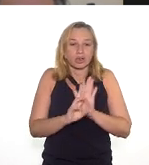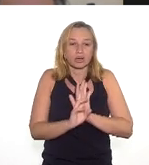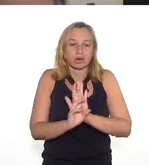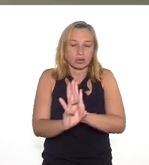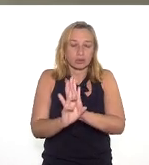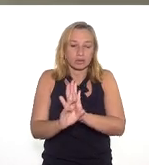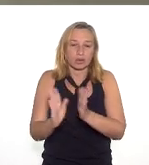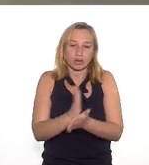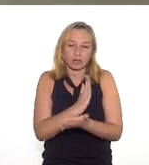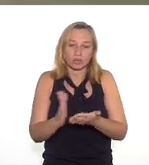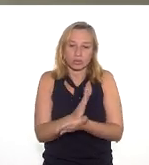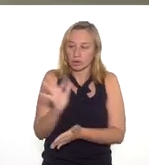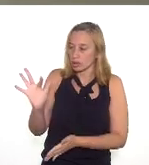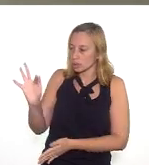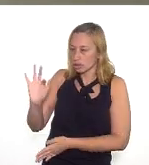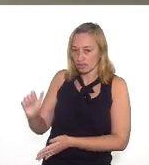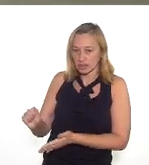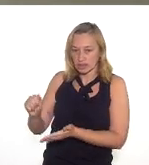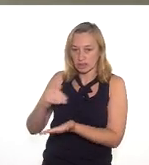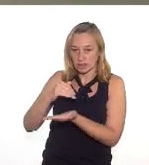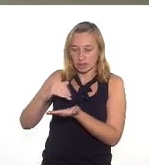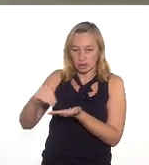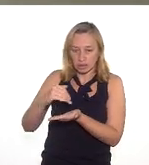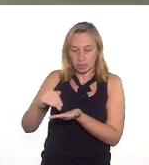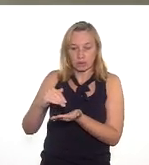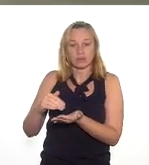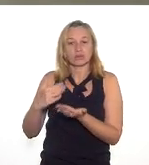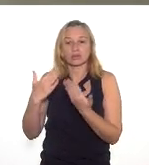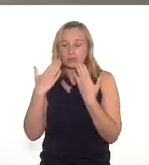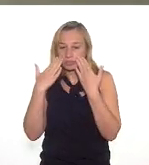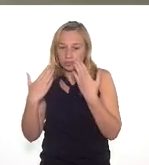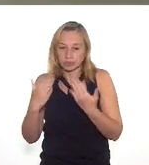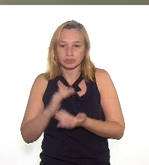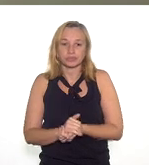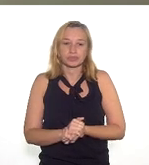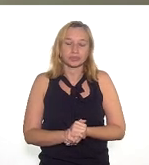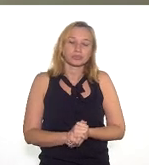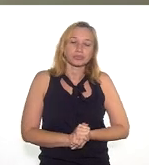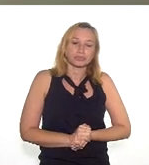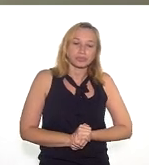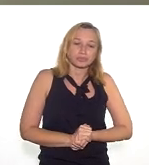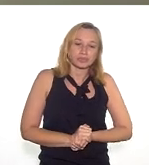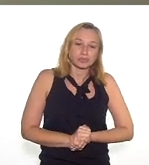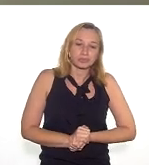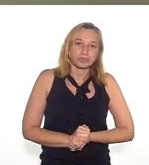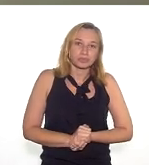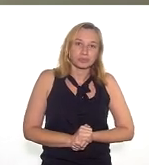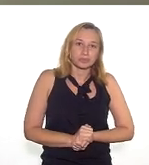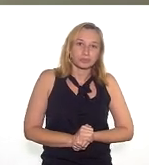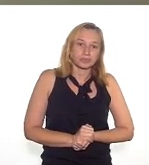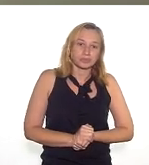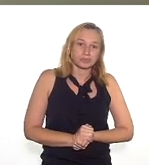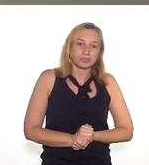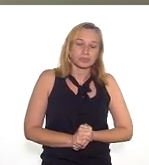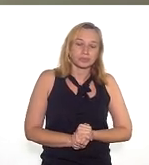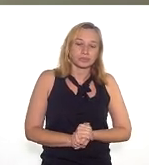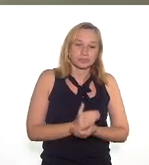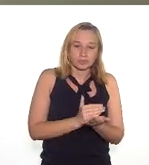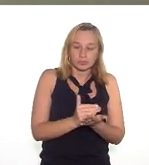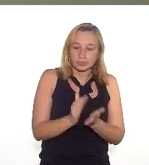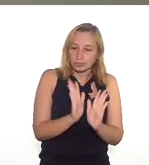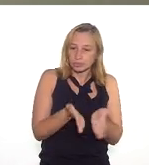da Fazenda, que seja o doutor Alex Rabelo, se me perguntar, apesar de você estar estreando hoje, ou o